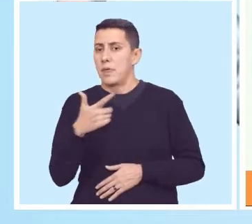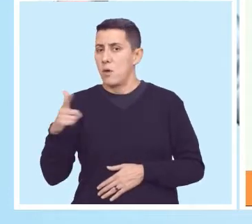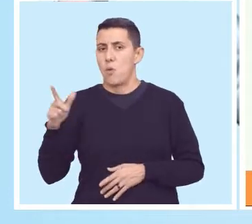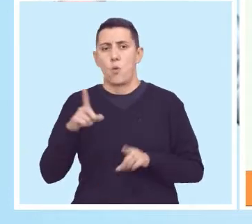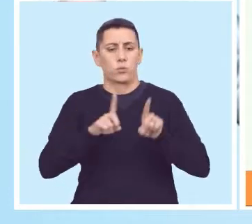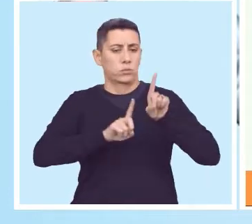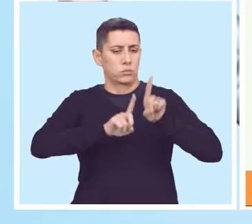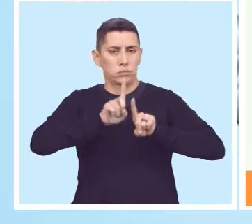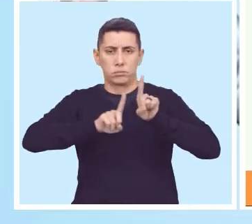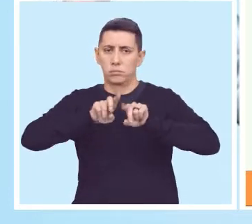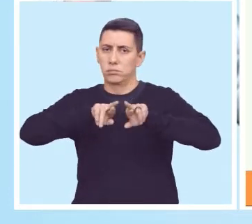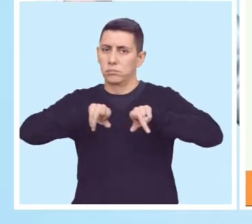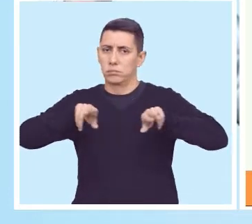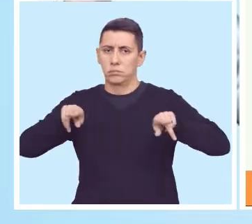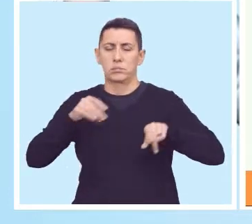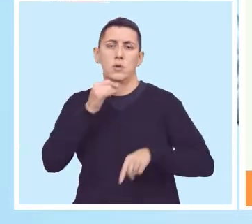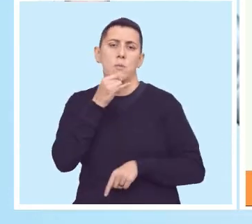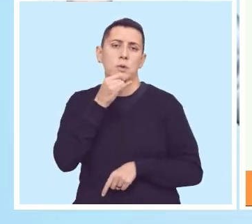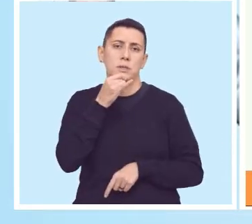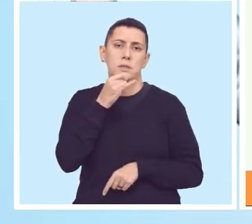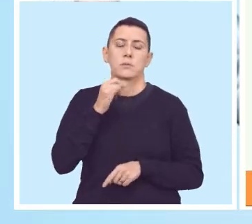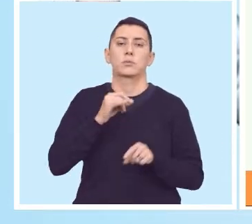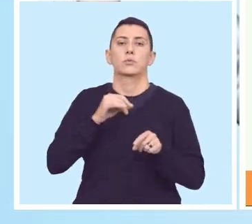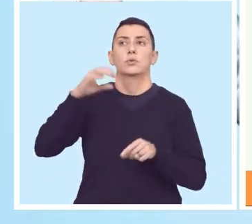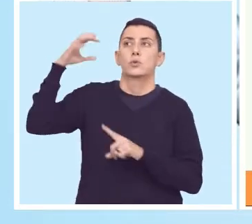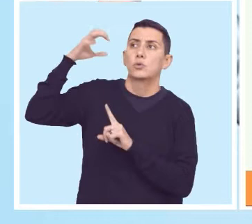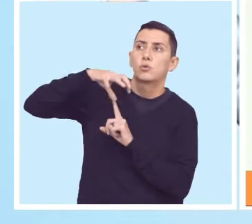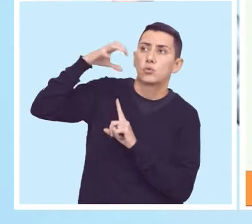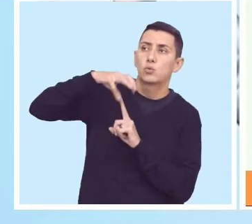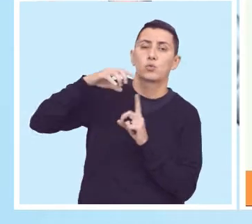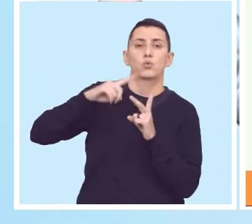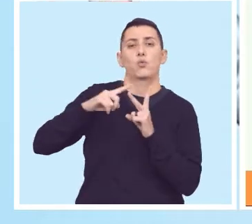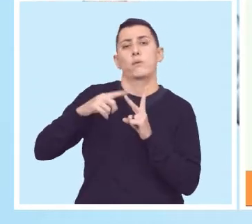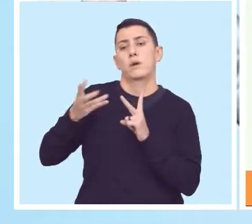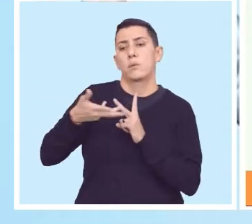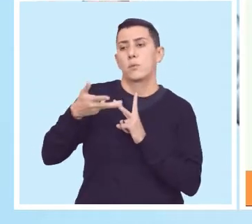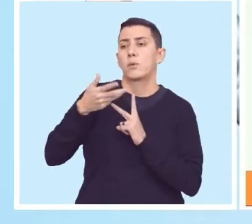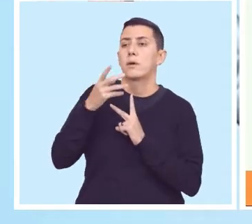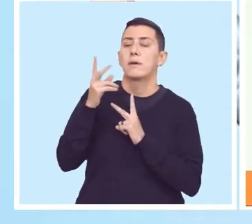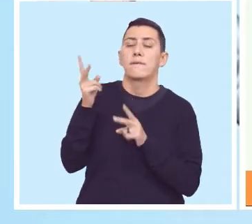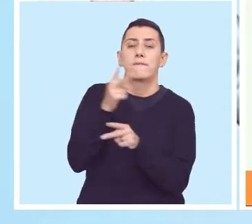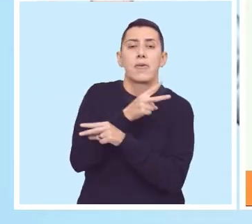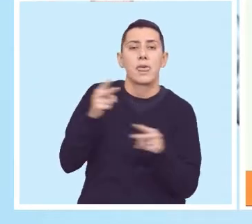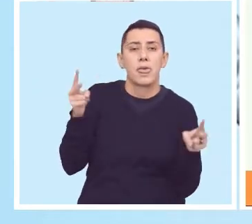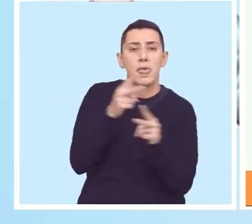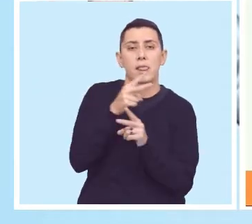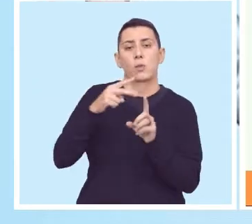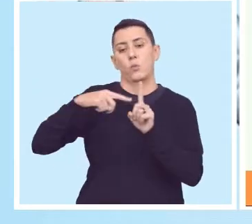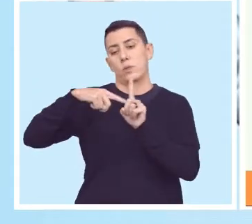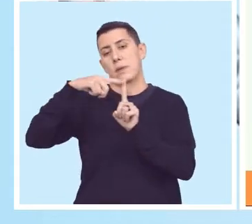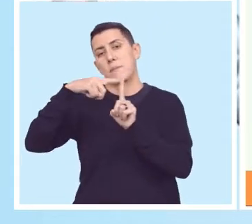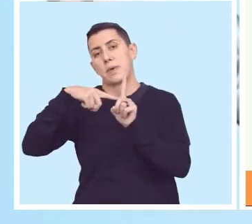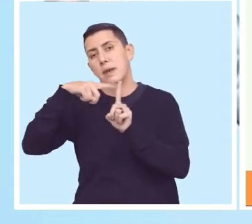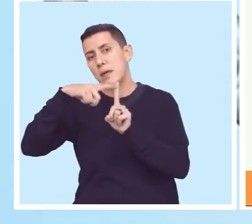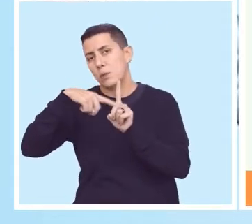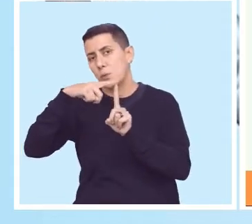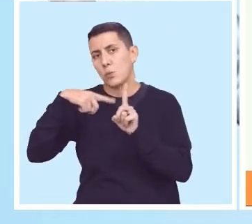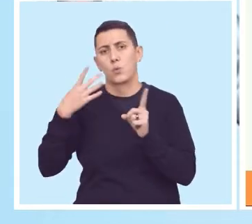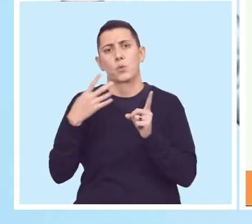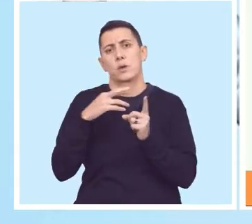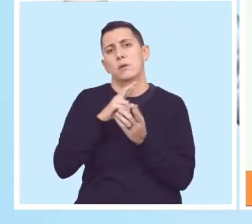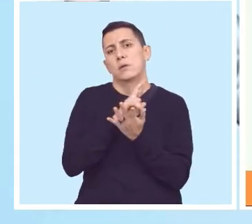métricas, taxa de chuva, velocidade de vento, temperatura,